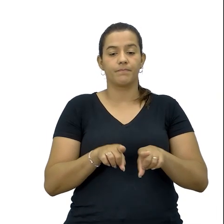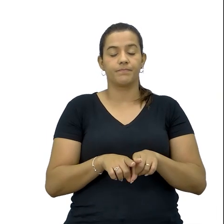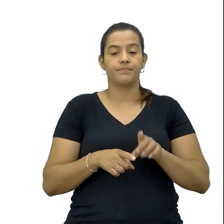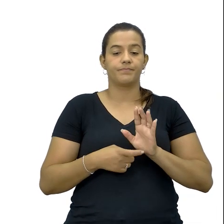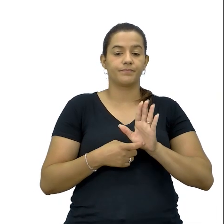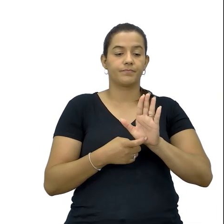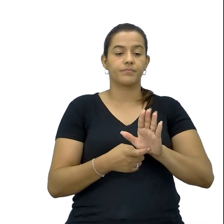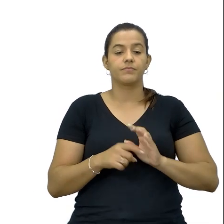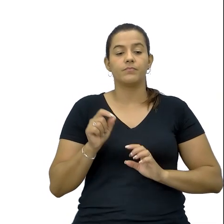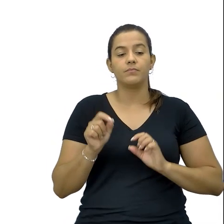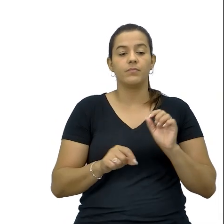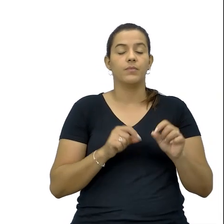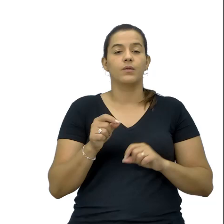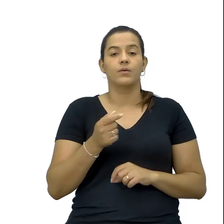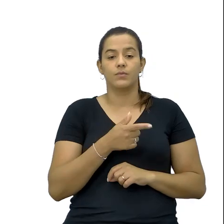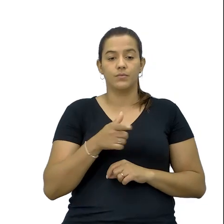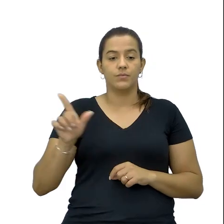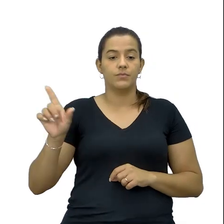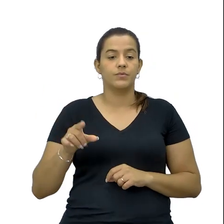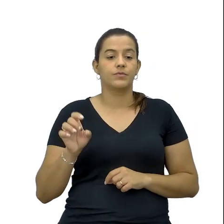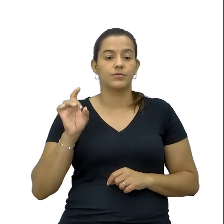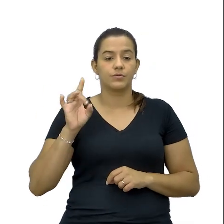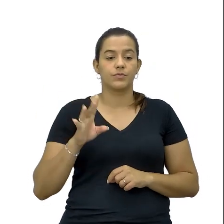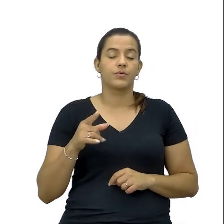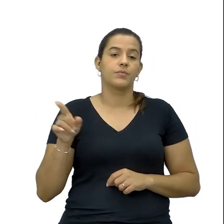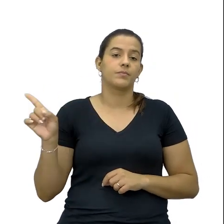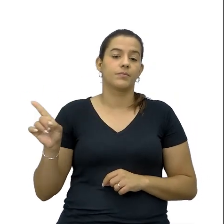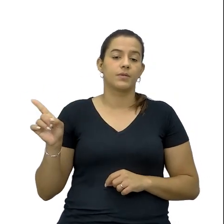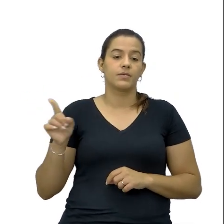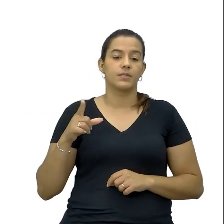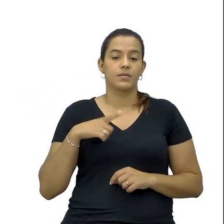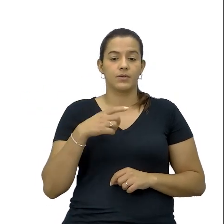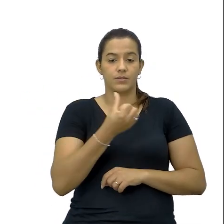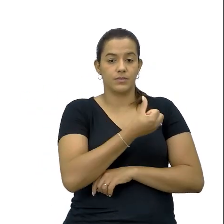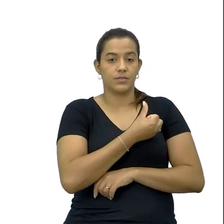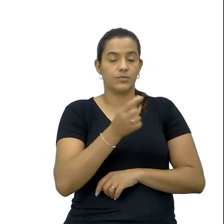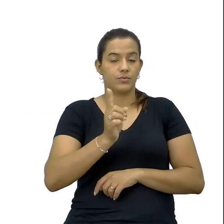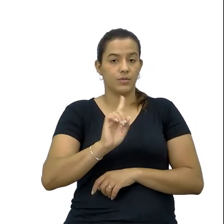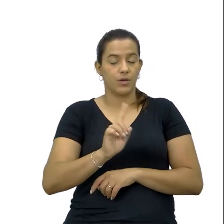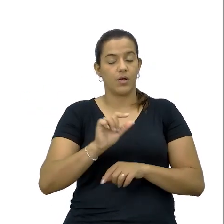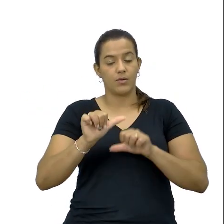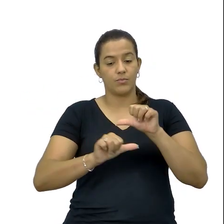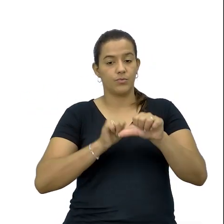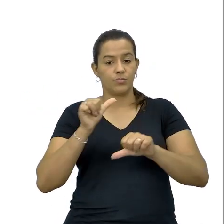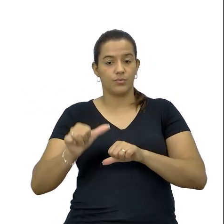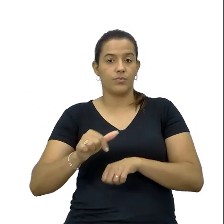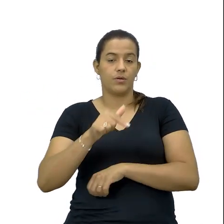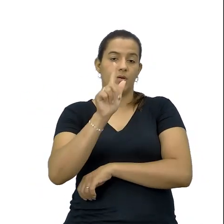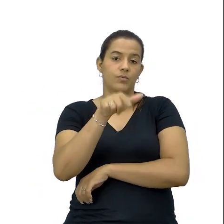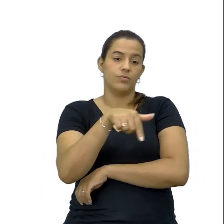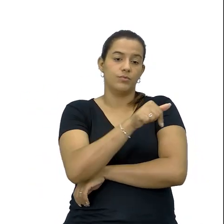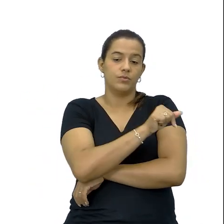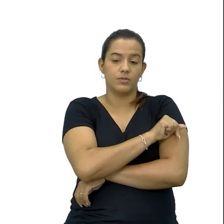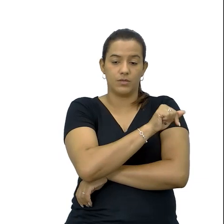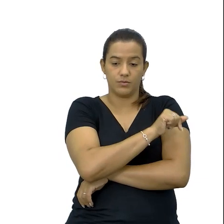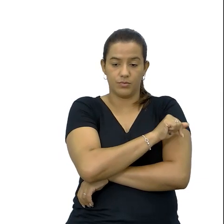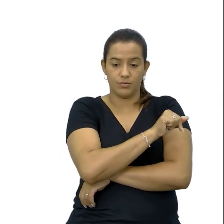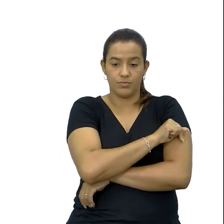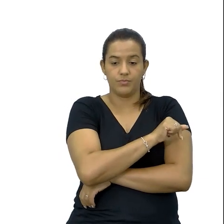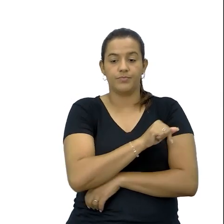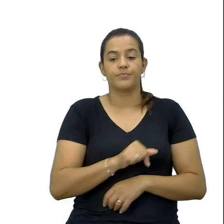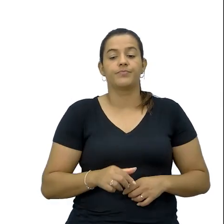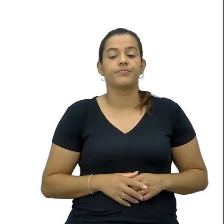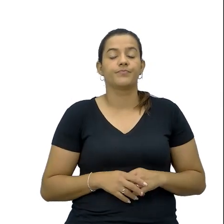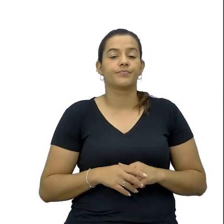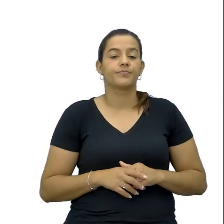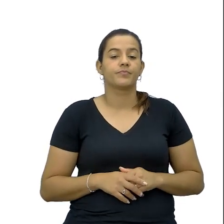discussão um outro problema, só que aqui não é mais do 6º ano. Eu fui lá na plataforma e busquei uma